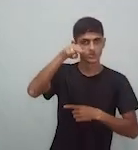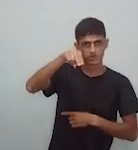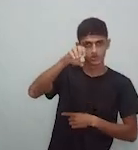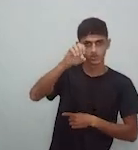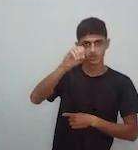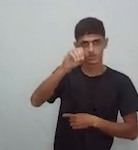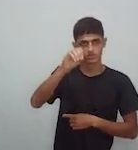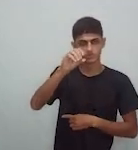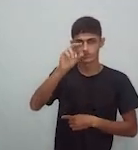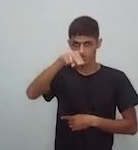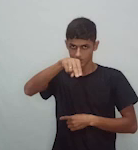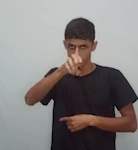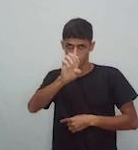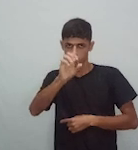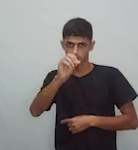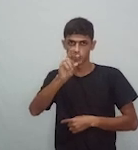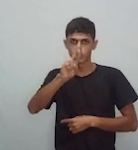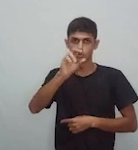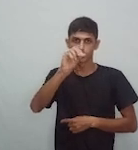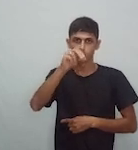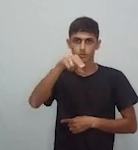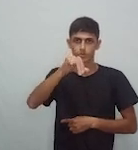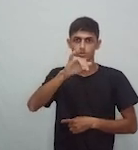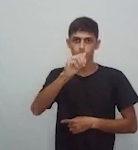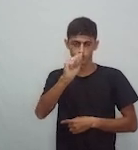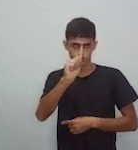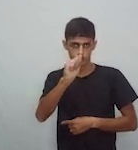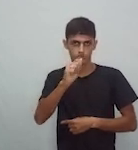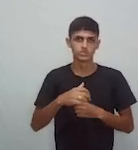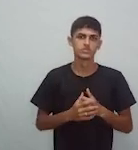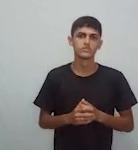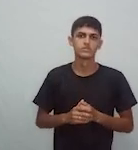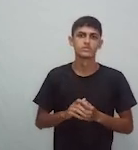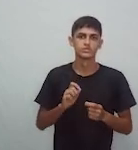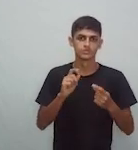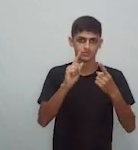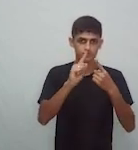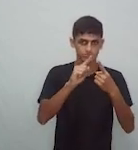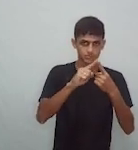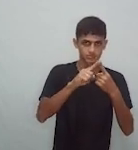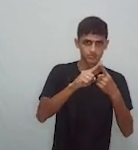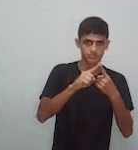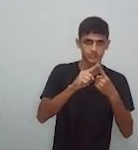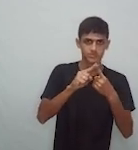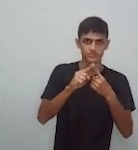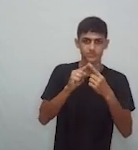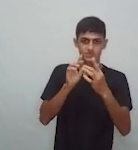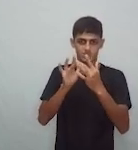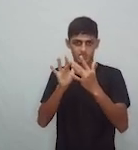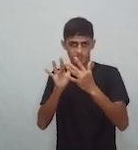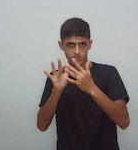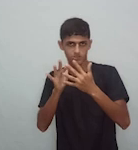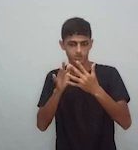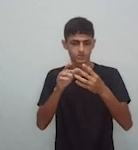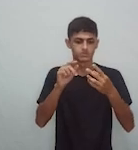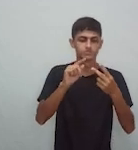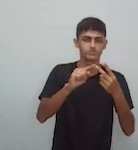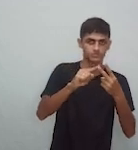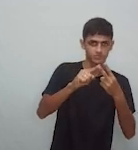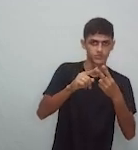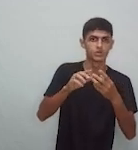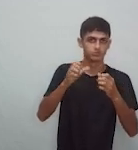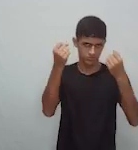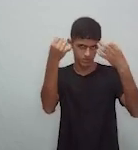neurônios no nosso sistema nervoso. A gente tem os neurônios sensoriais, os neurônios motor e os neurônios de